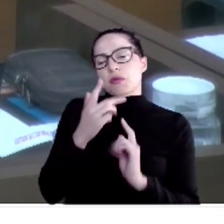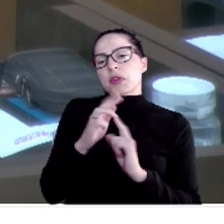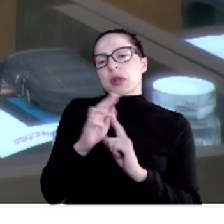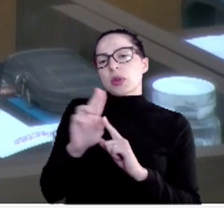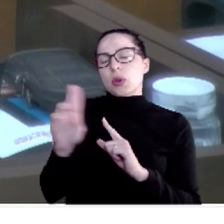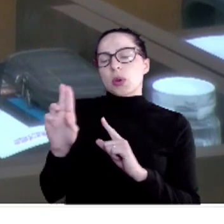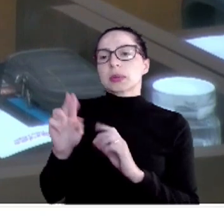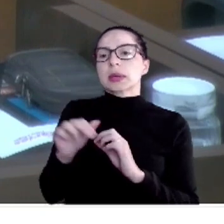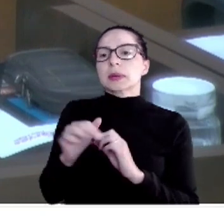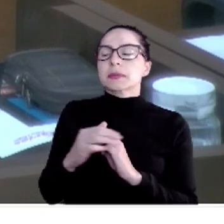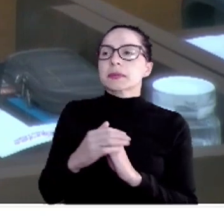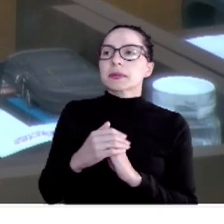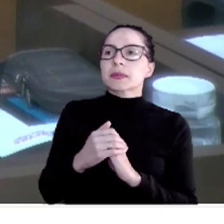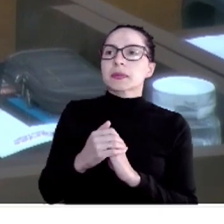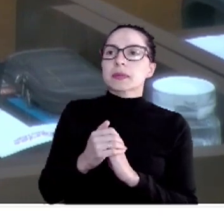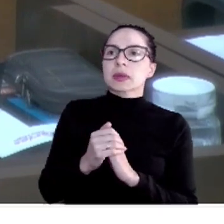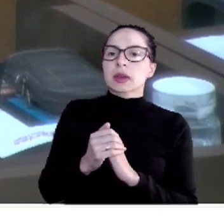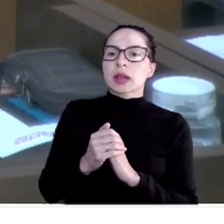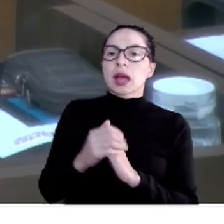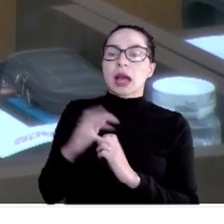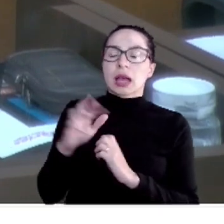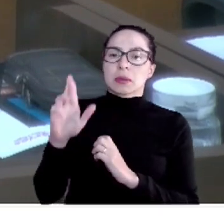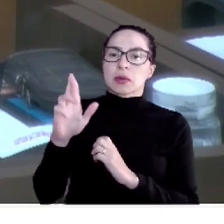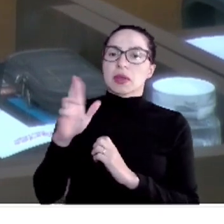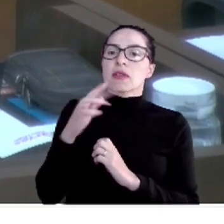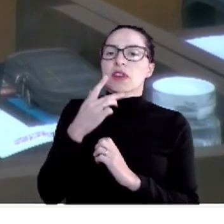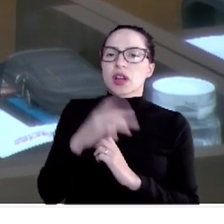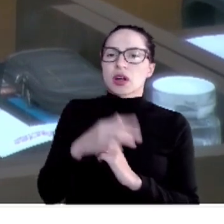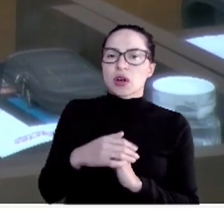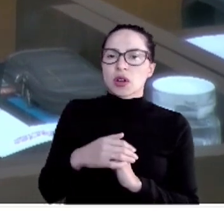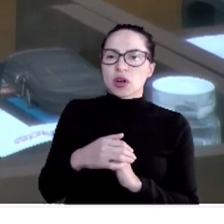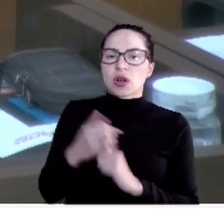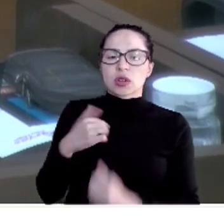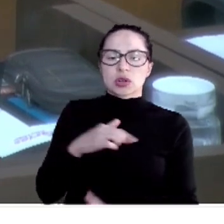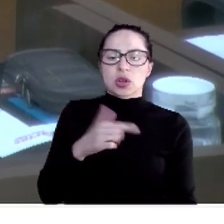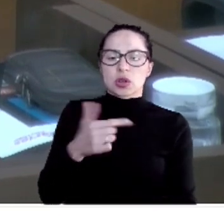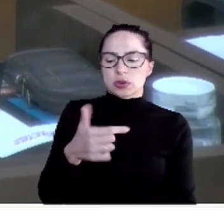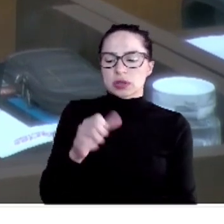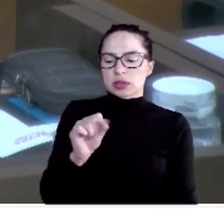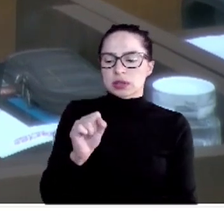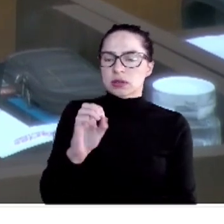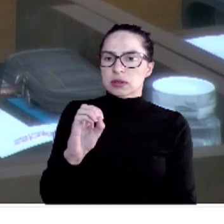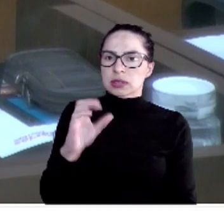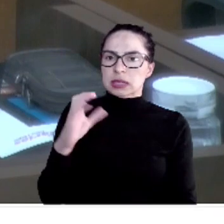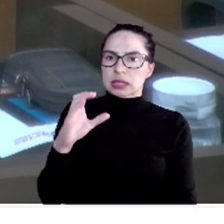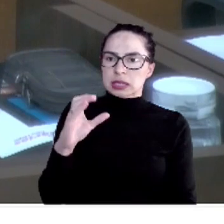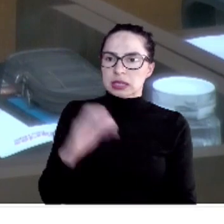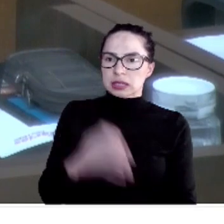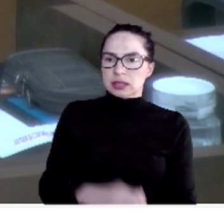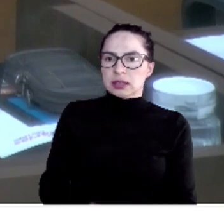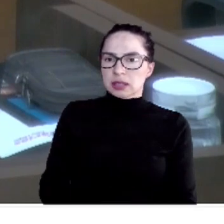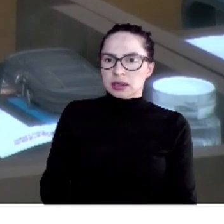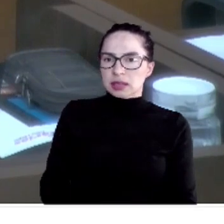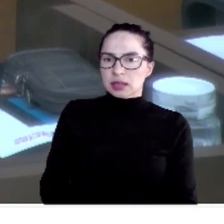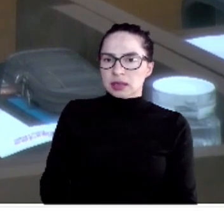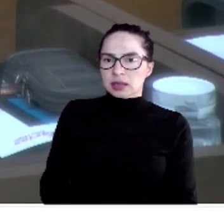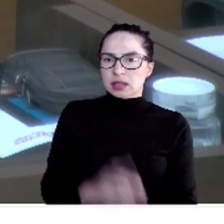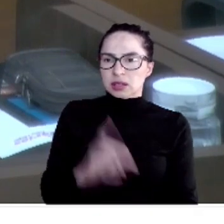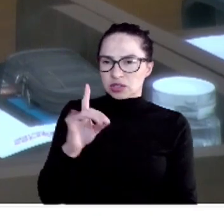mas a responsável disse assim, olha, nós temos 280 crianças. No dia que aconteceu